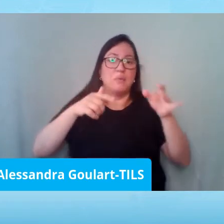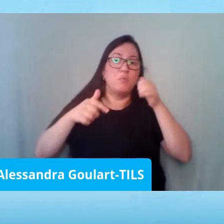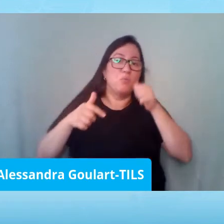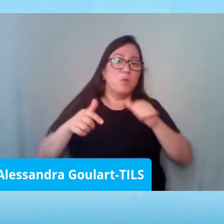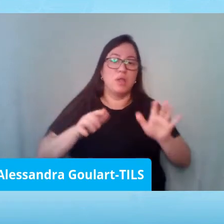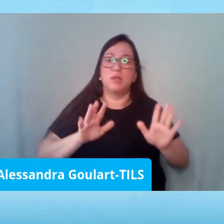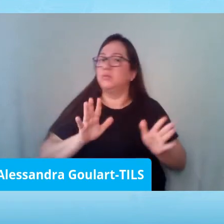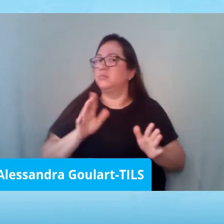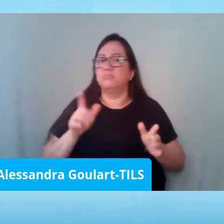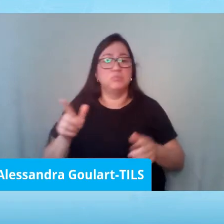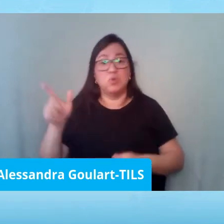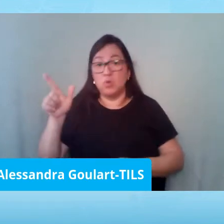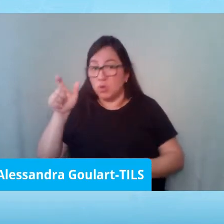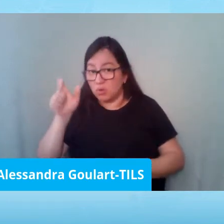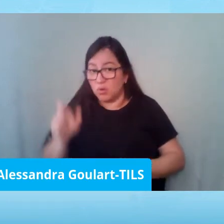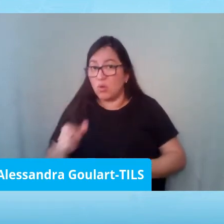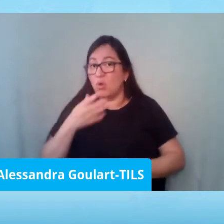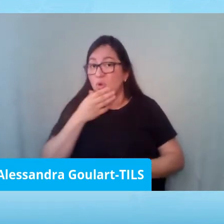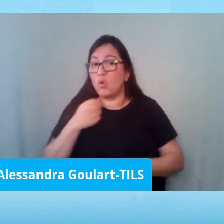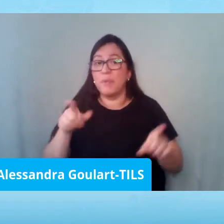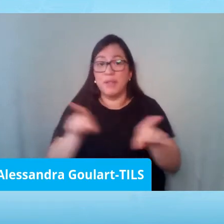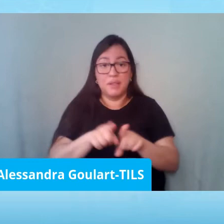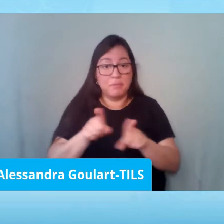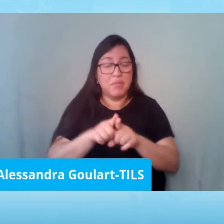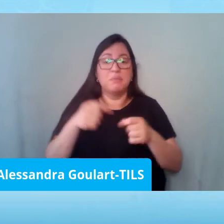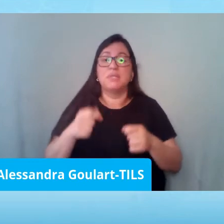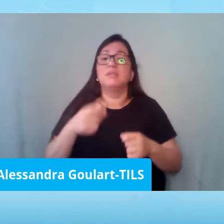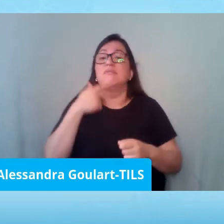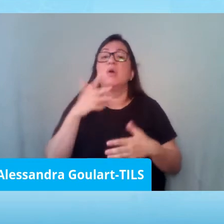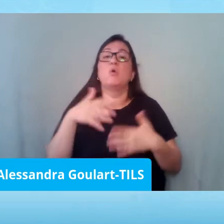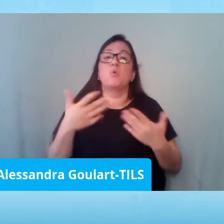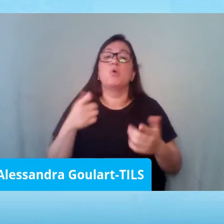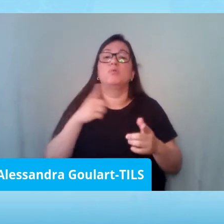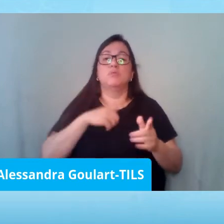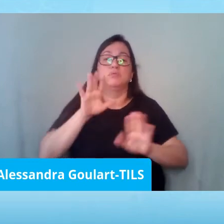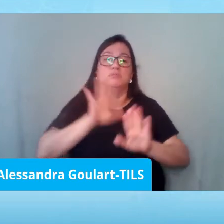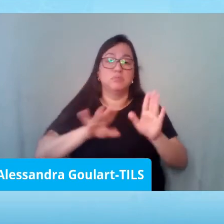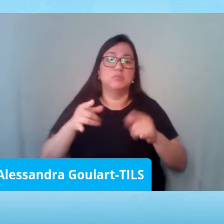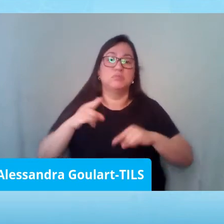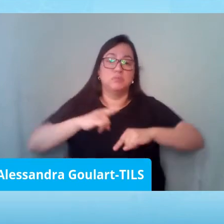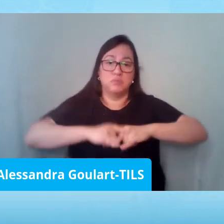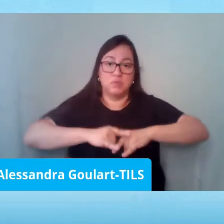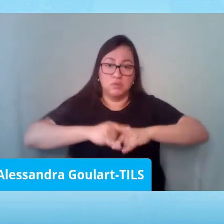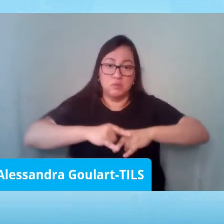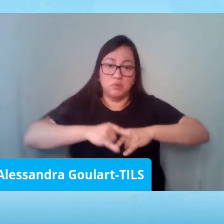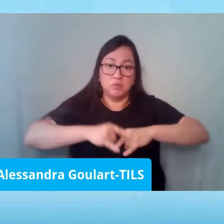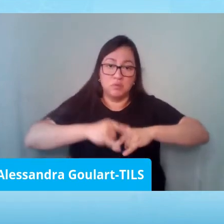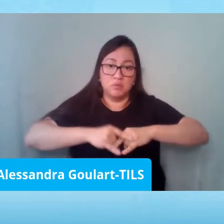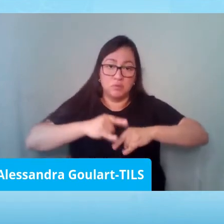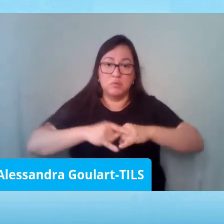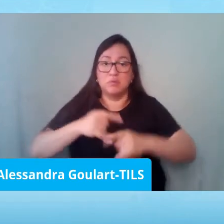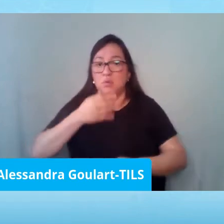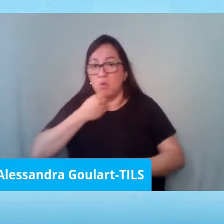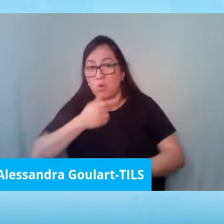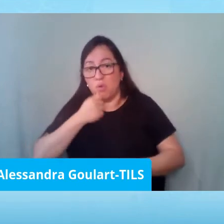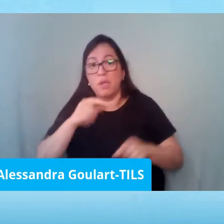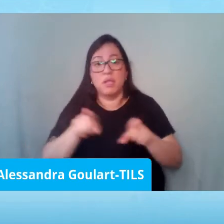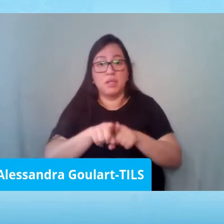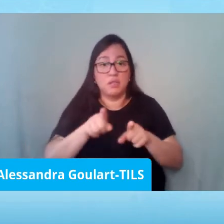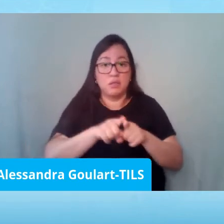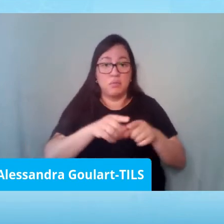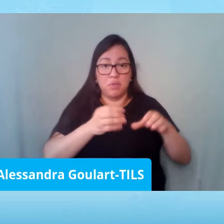métodos contraceptivos que a gente tem na unidade, dos preservativos, tanto peniano quanto vaginal,